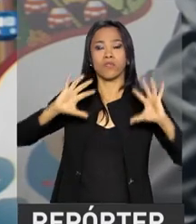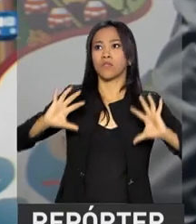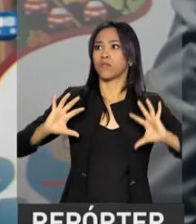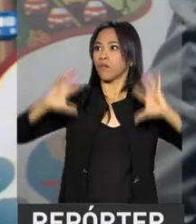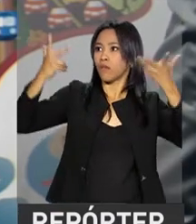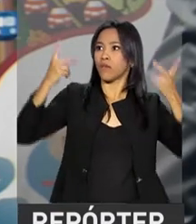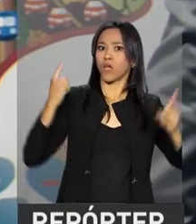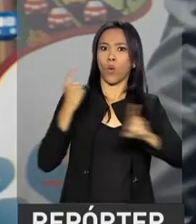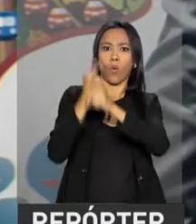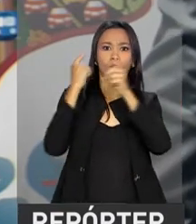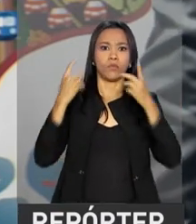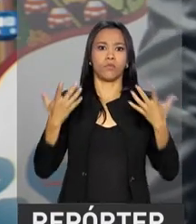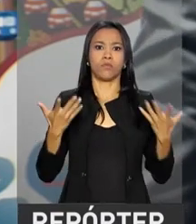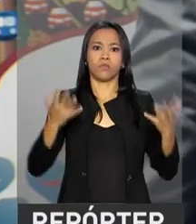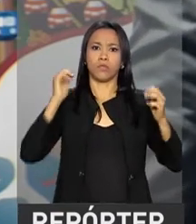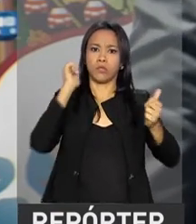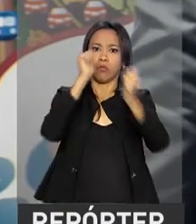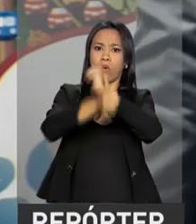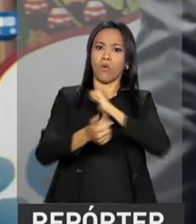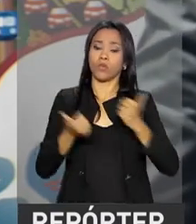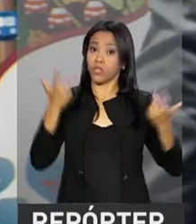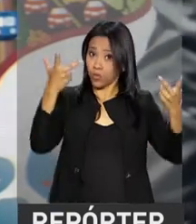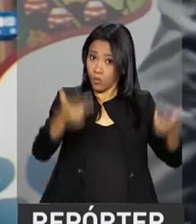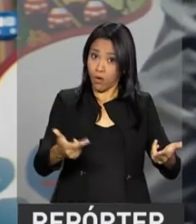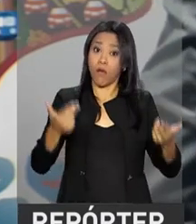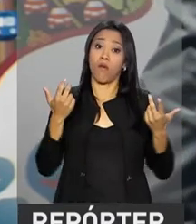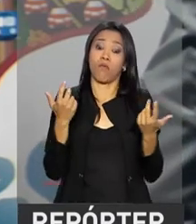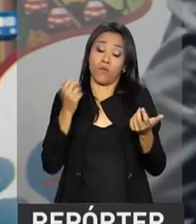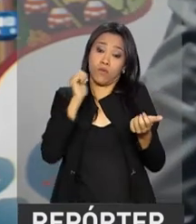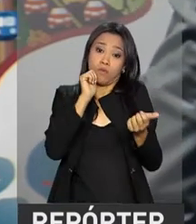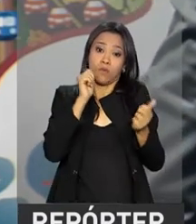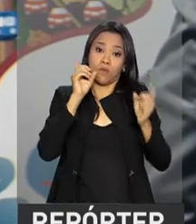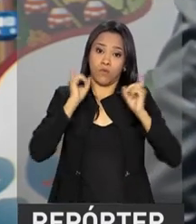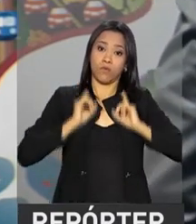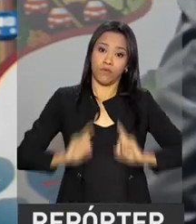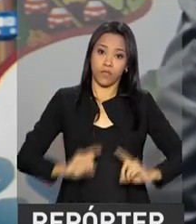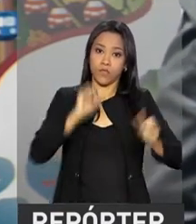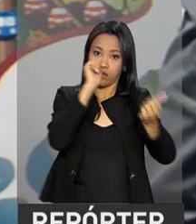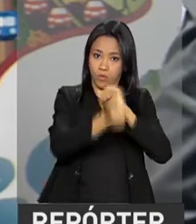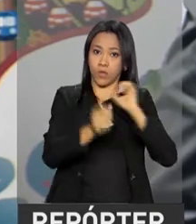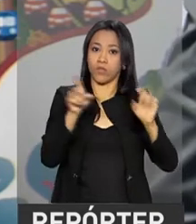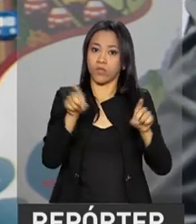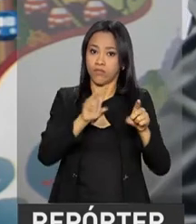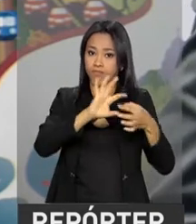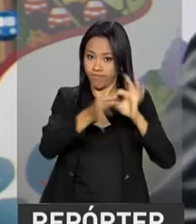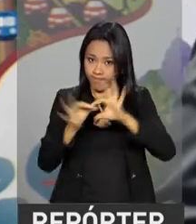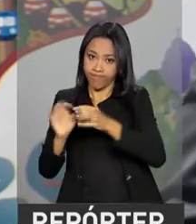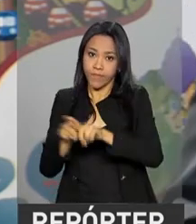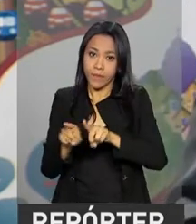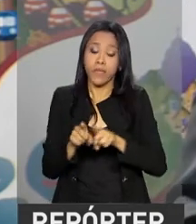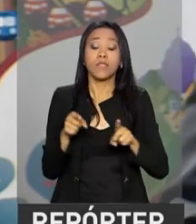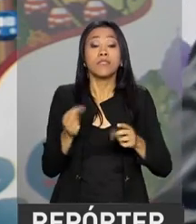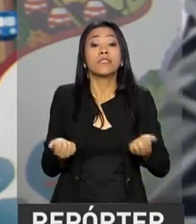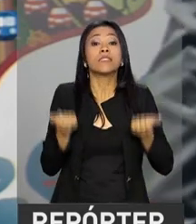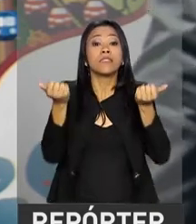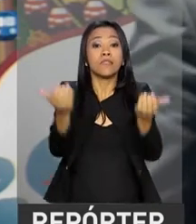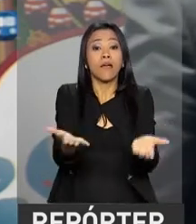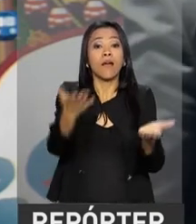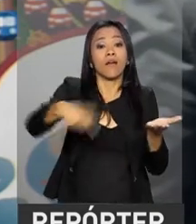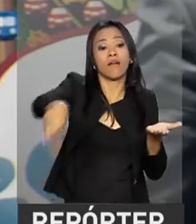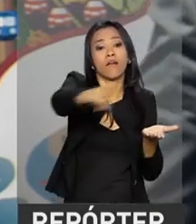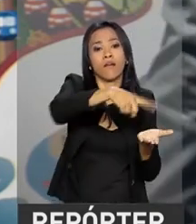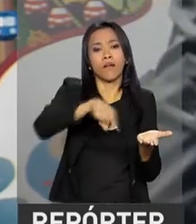que um evento como Jogos Olímpicos e Paralímpicos tem a capacidade de trazer uma